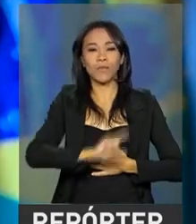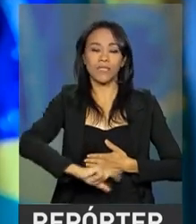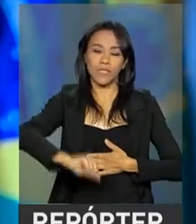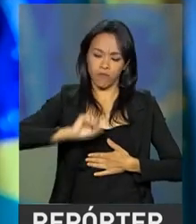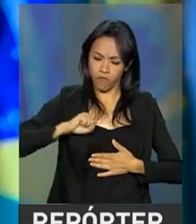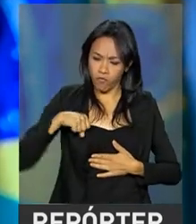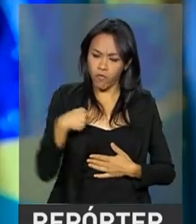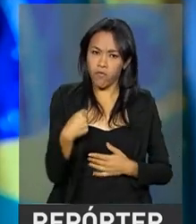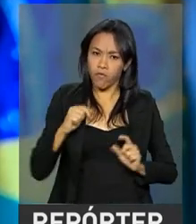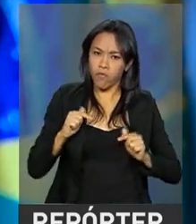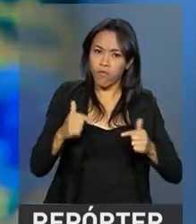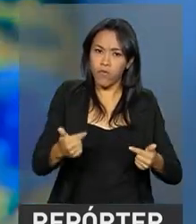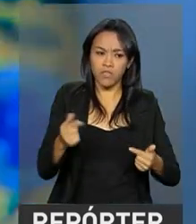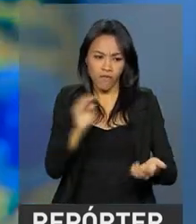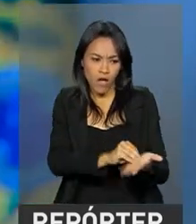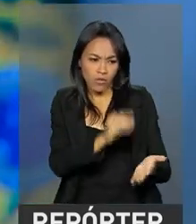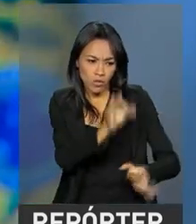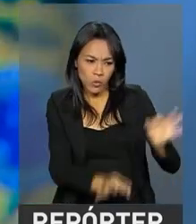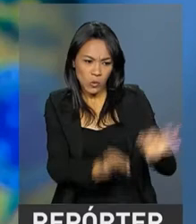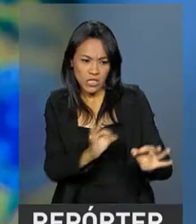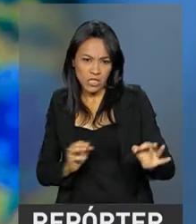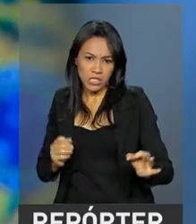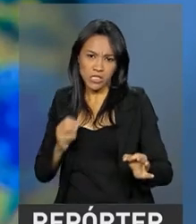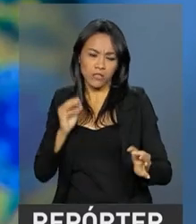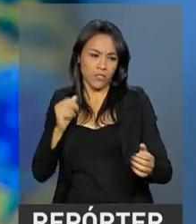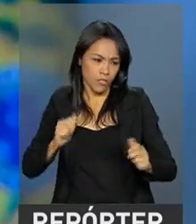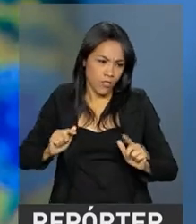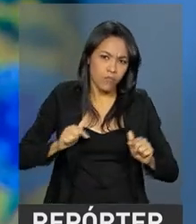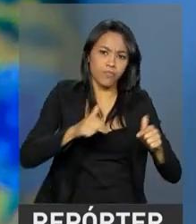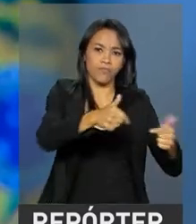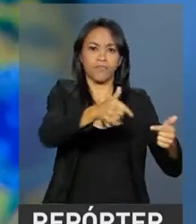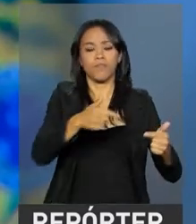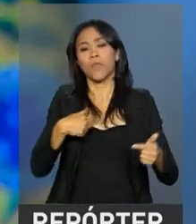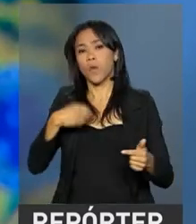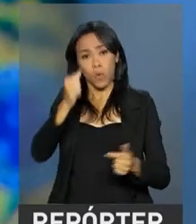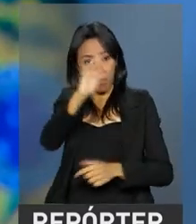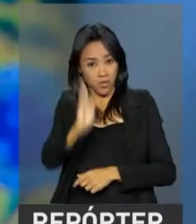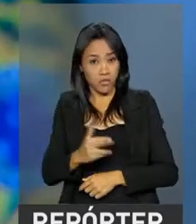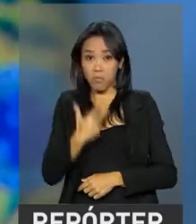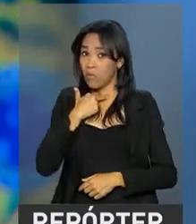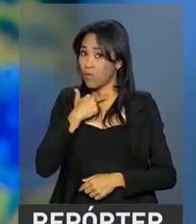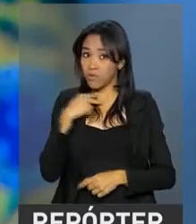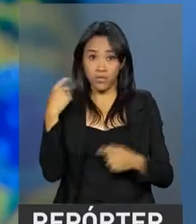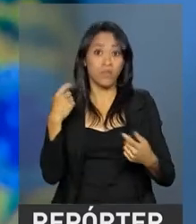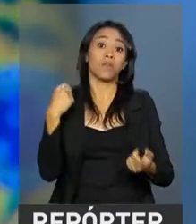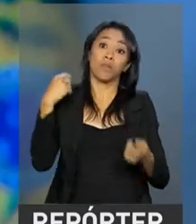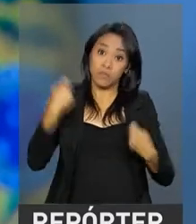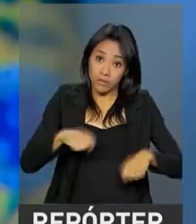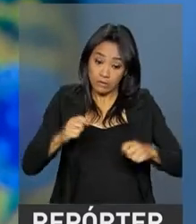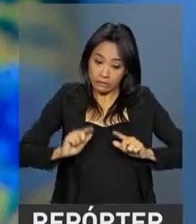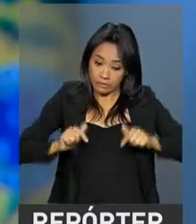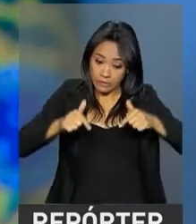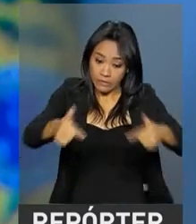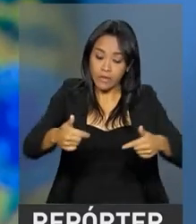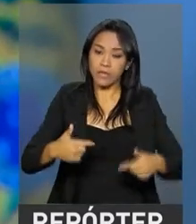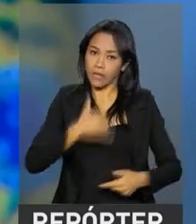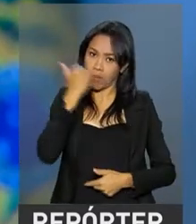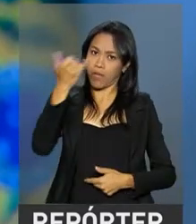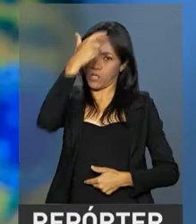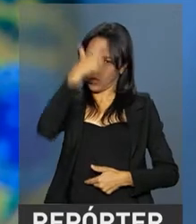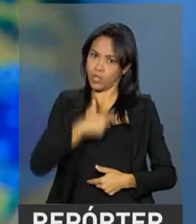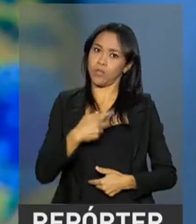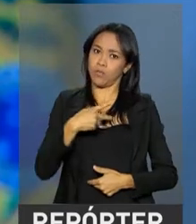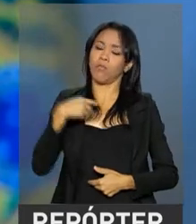outras injustiças o brasil não pode não deve e não vai parar no que depender do seu presidente pode estar